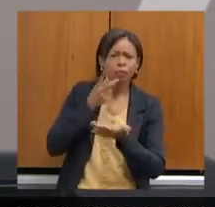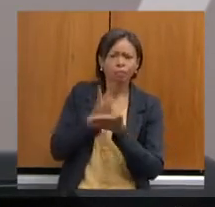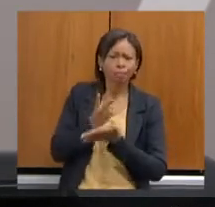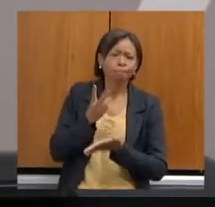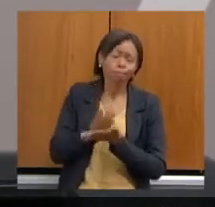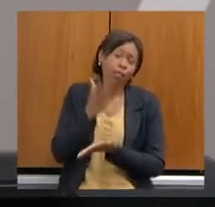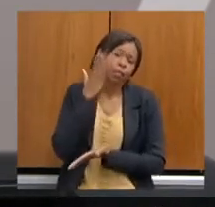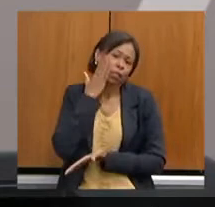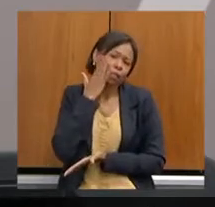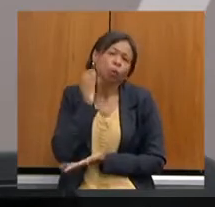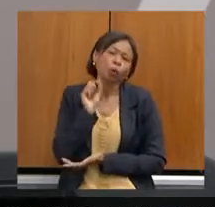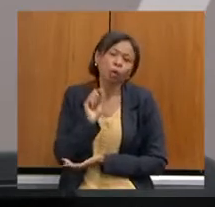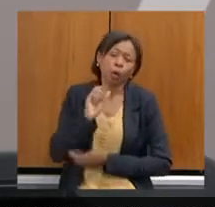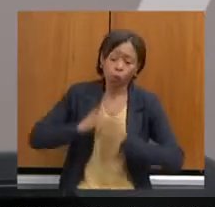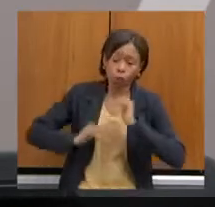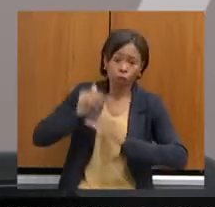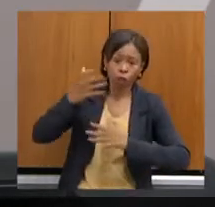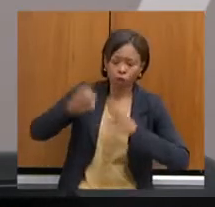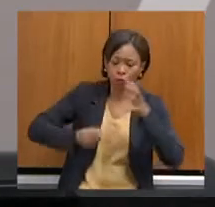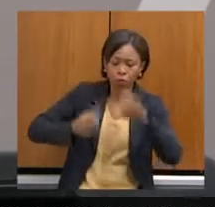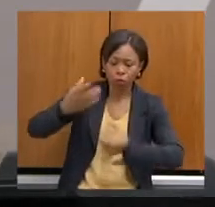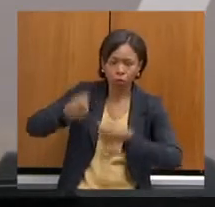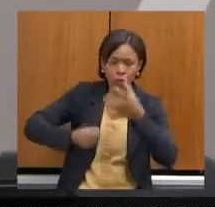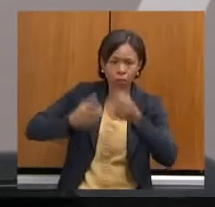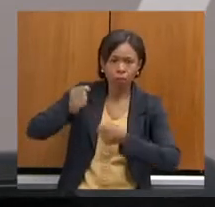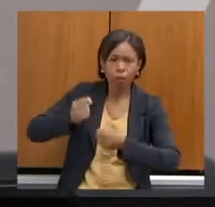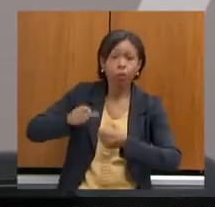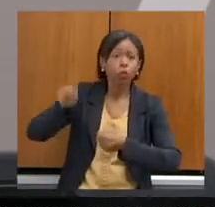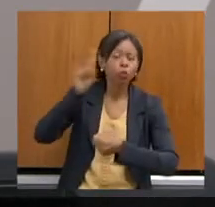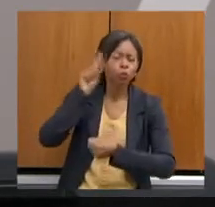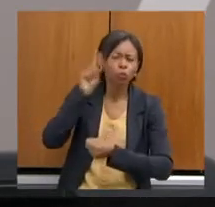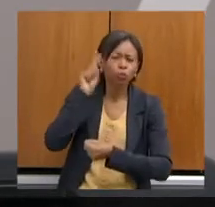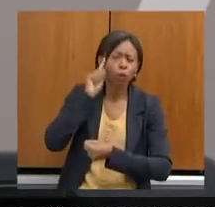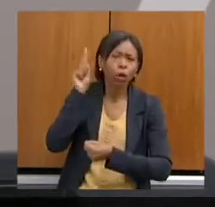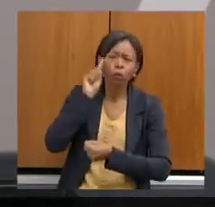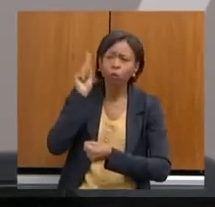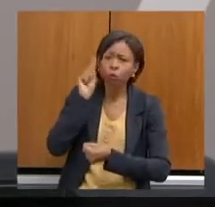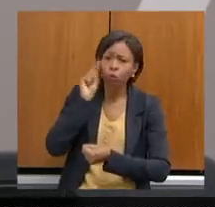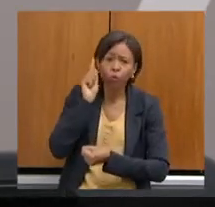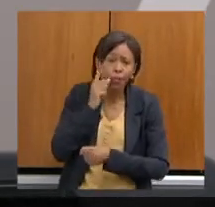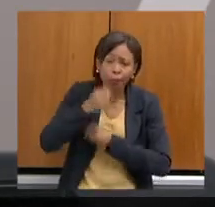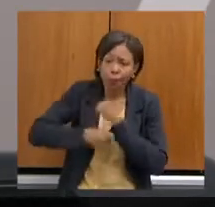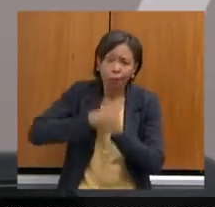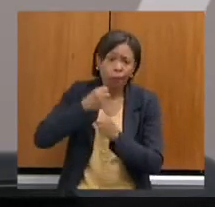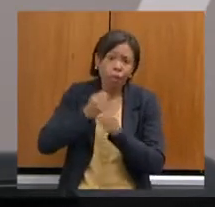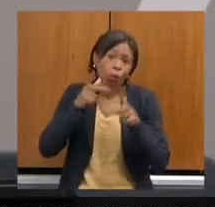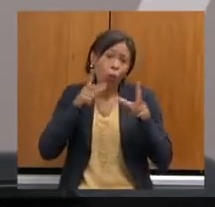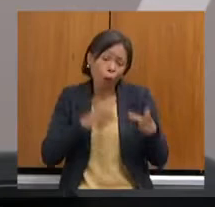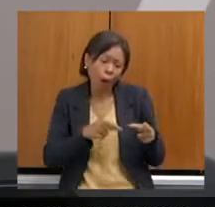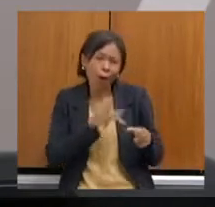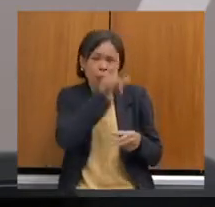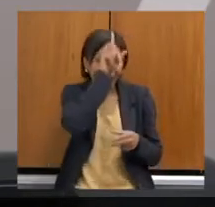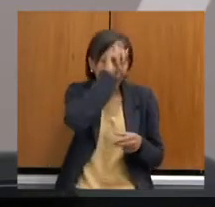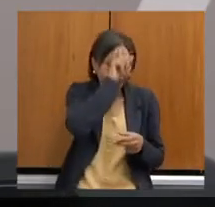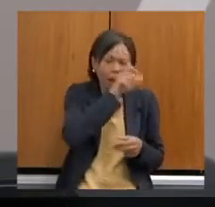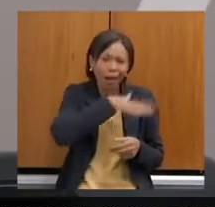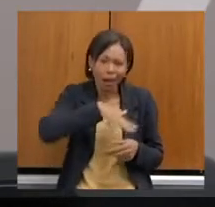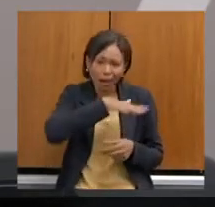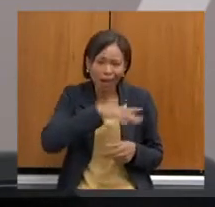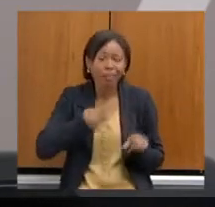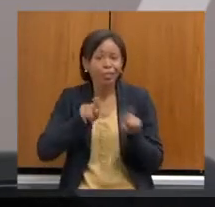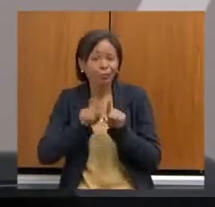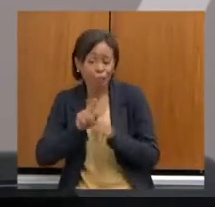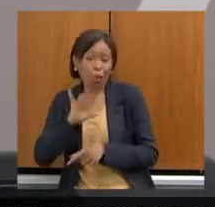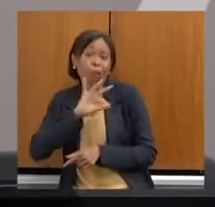questão do tirador de leite são 365 dias por ano assim como Hospital assim como a polícia militar então